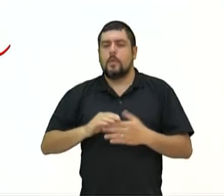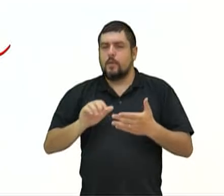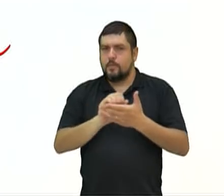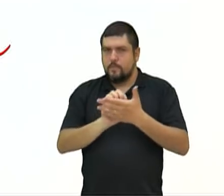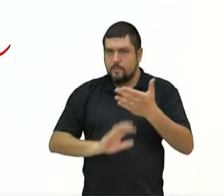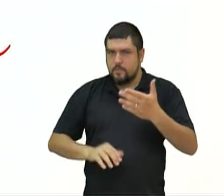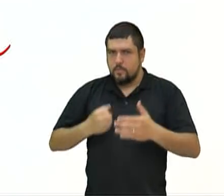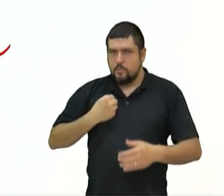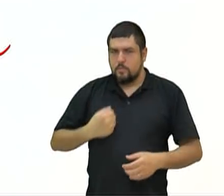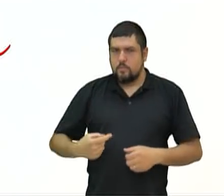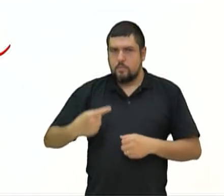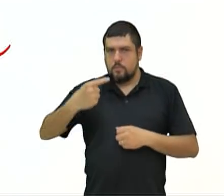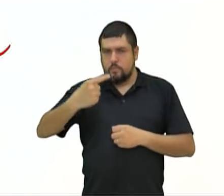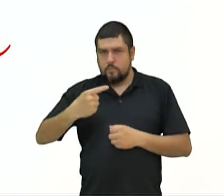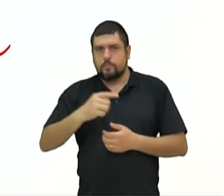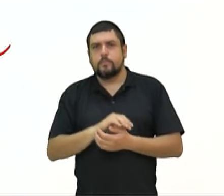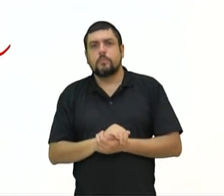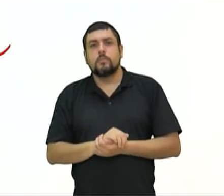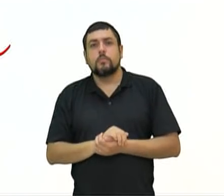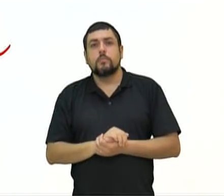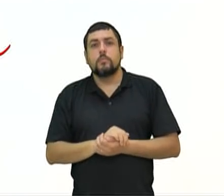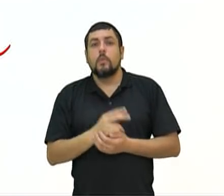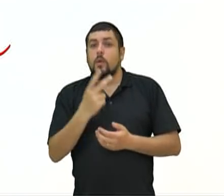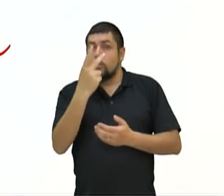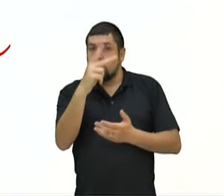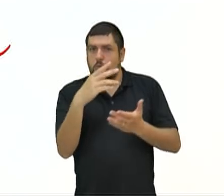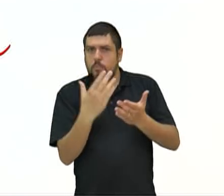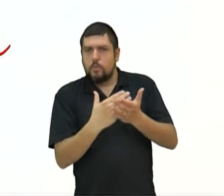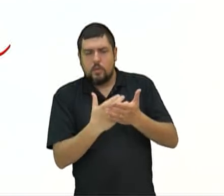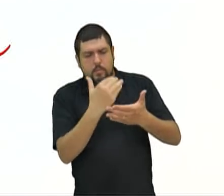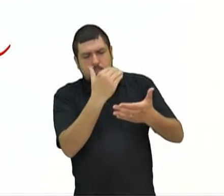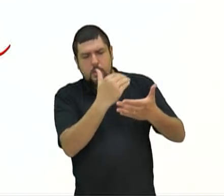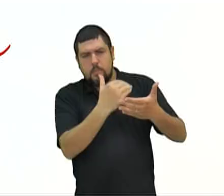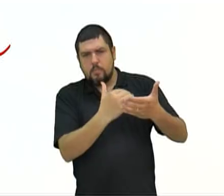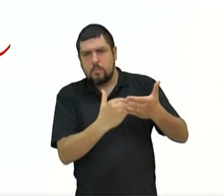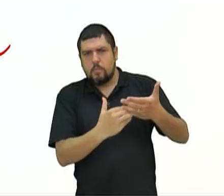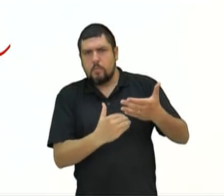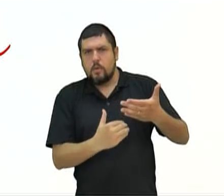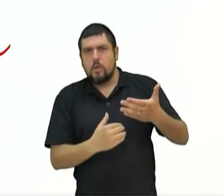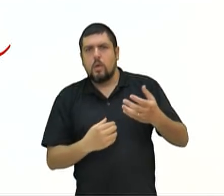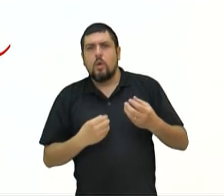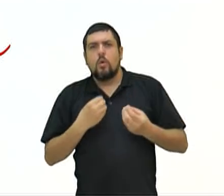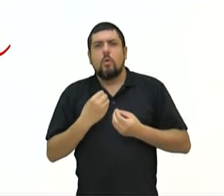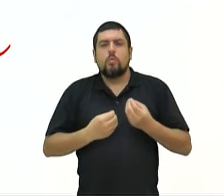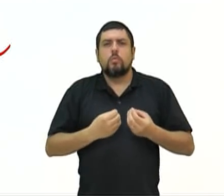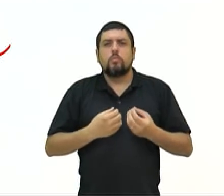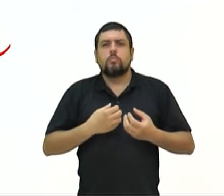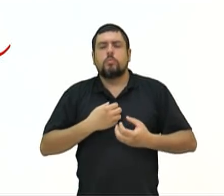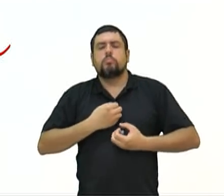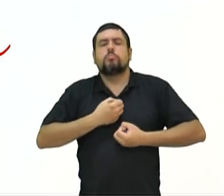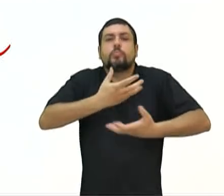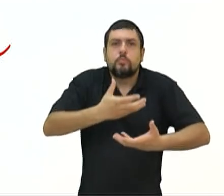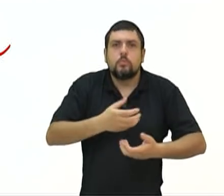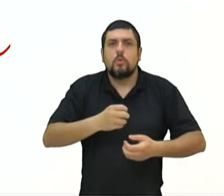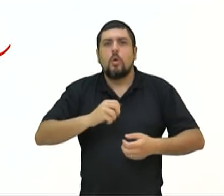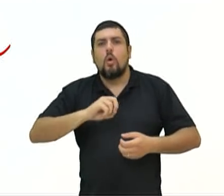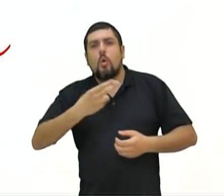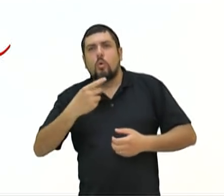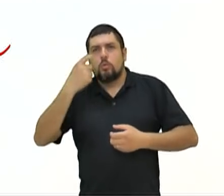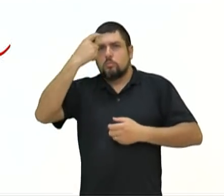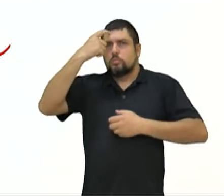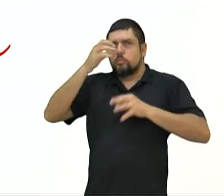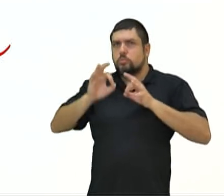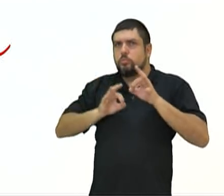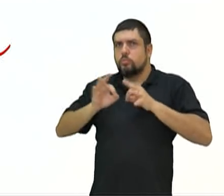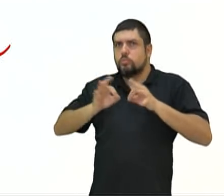1. No caderno, classifique cada reação a seguir como voluntária ou involuntária. Então, na